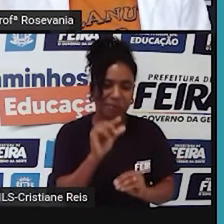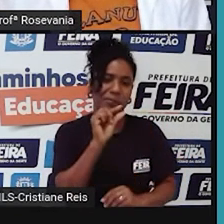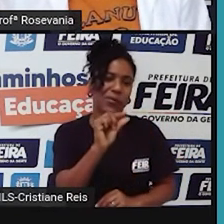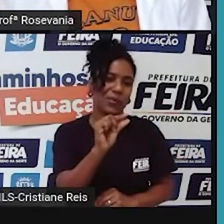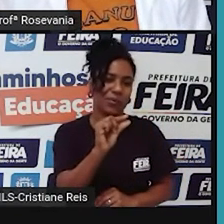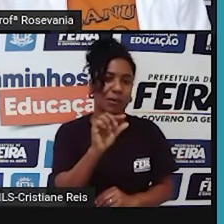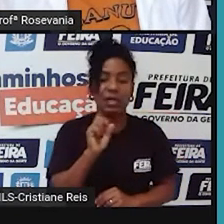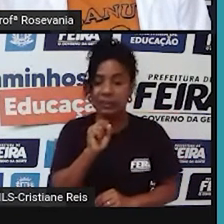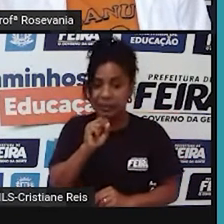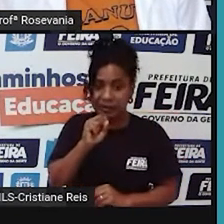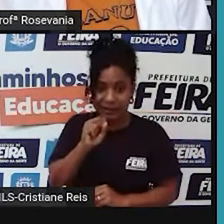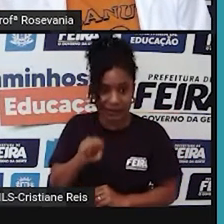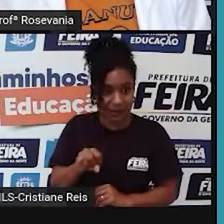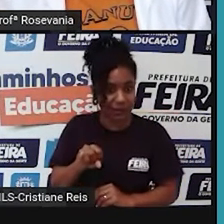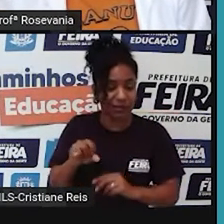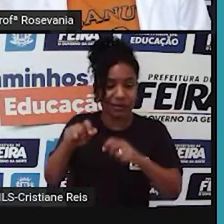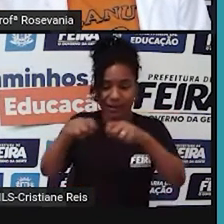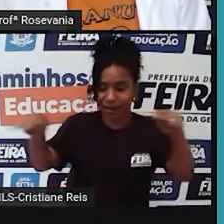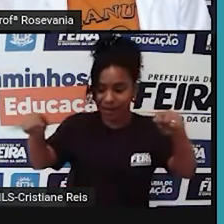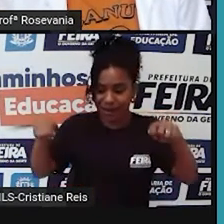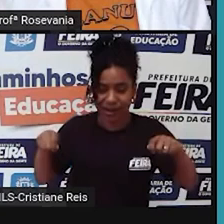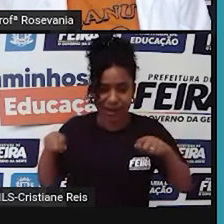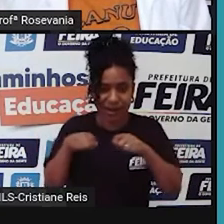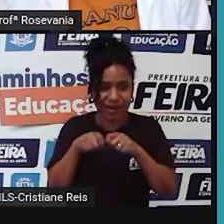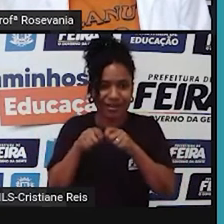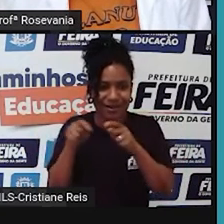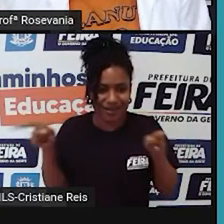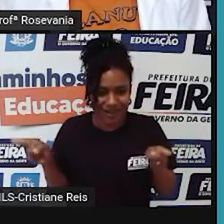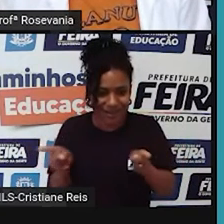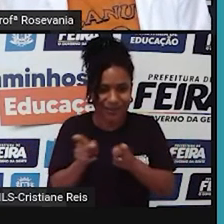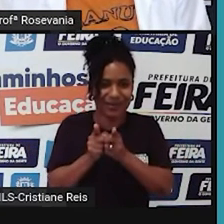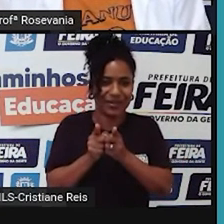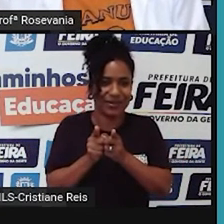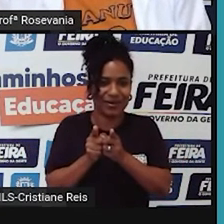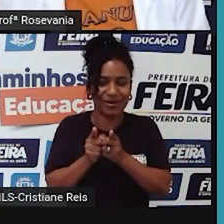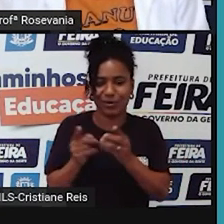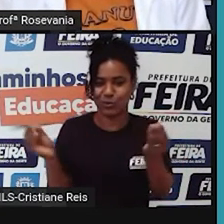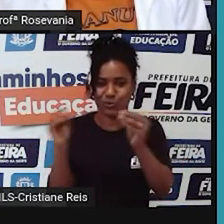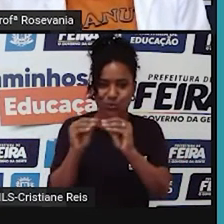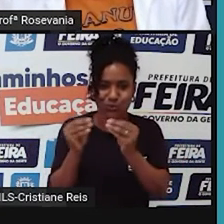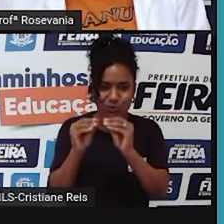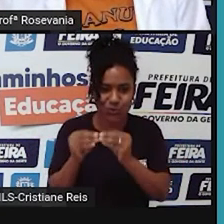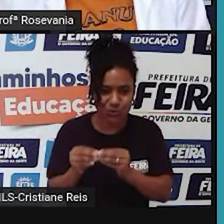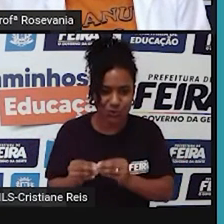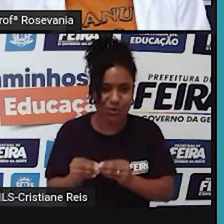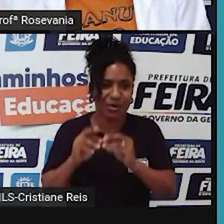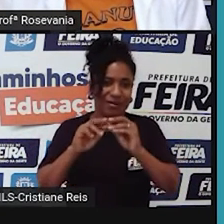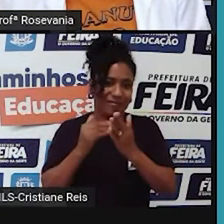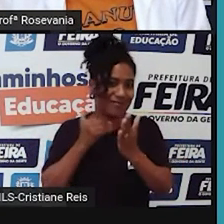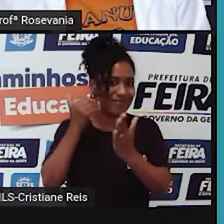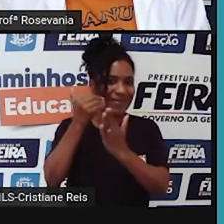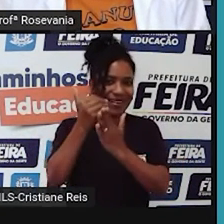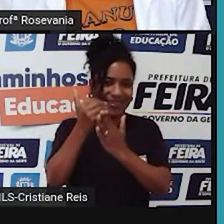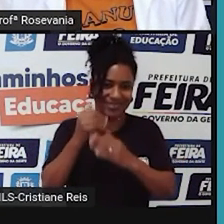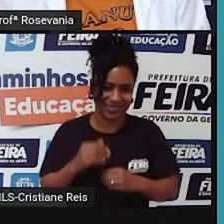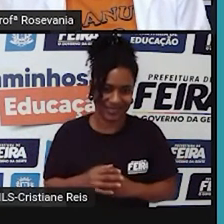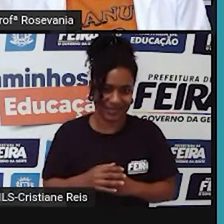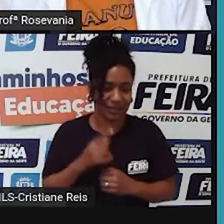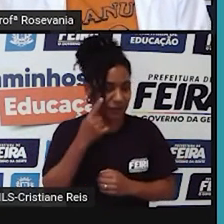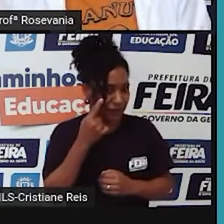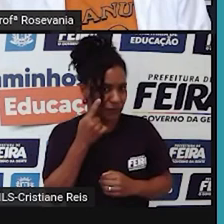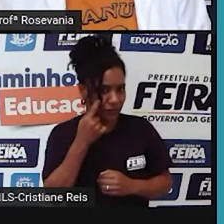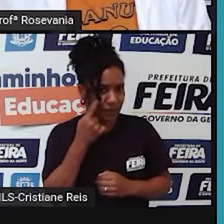área menor e a escala maior, vai aumentar a quantidade de detalhes, entendeu? Então, tem essa relação